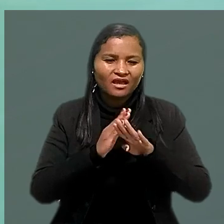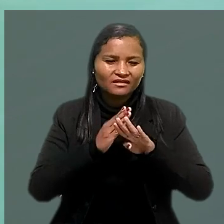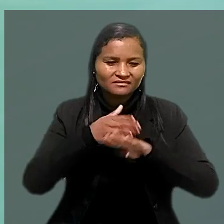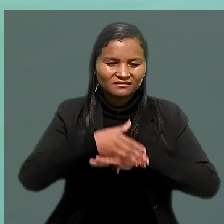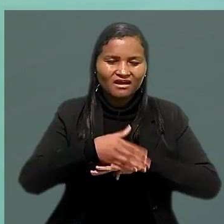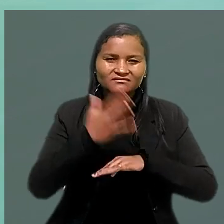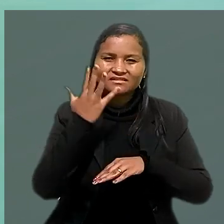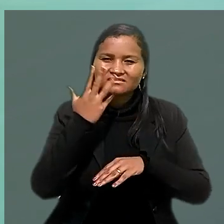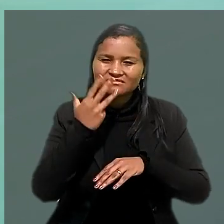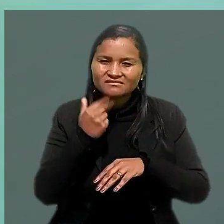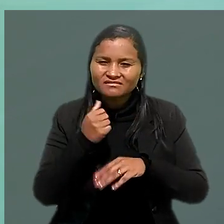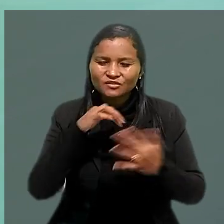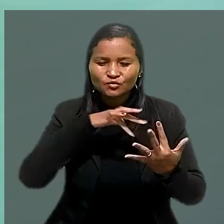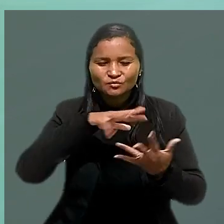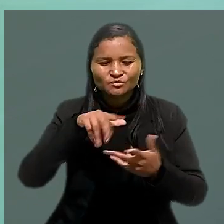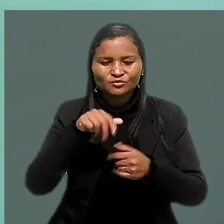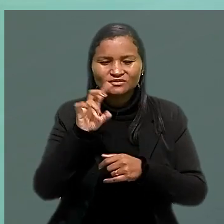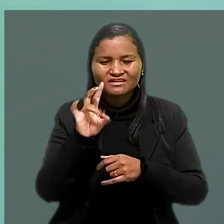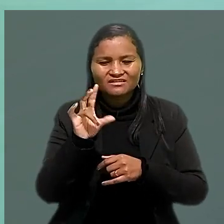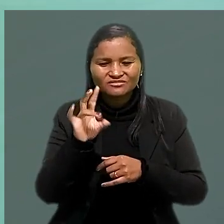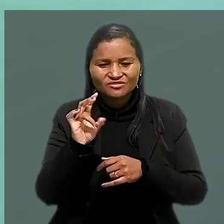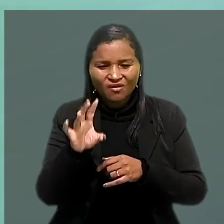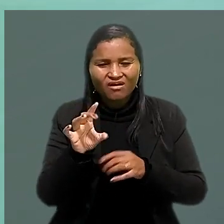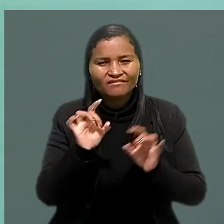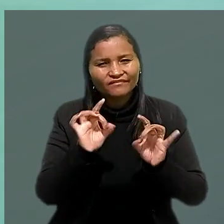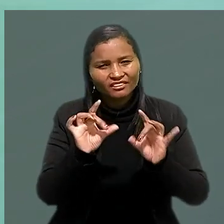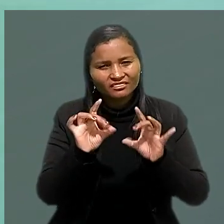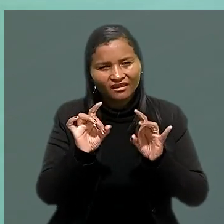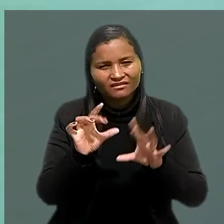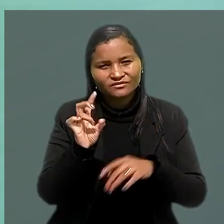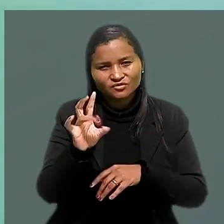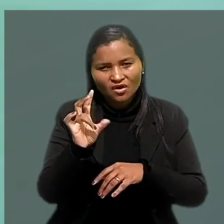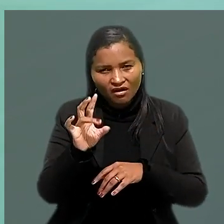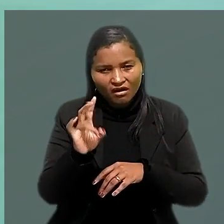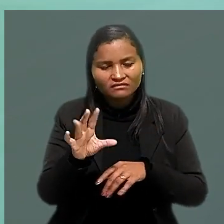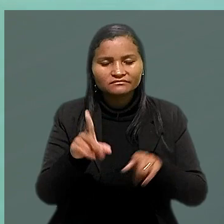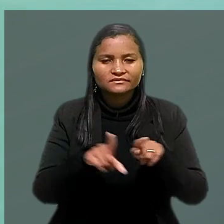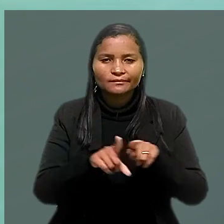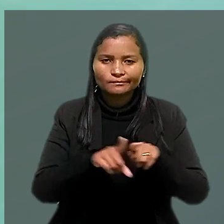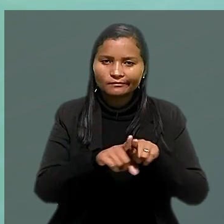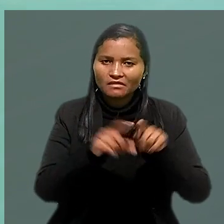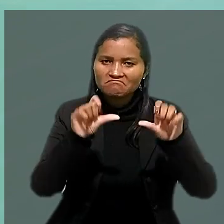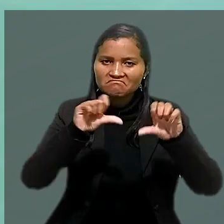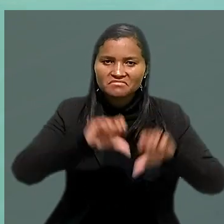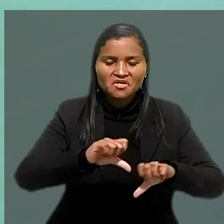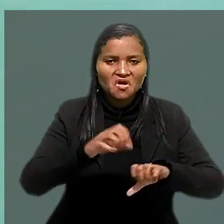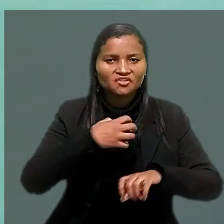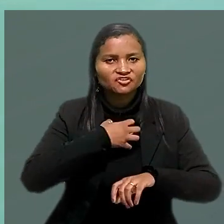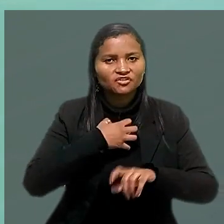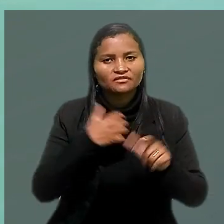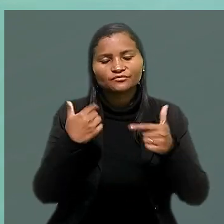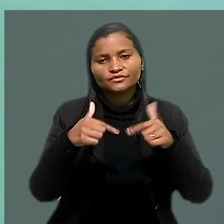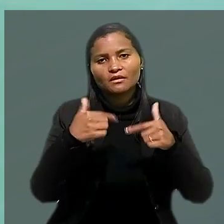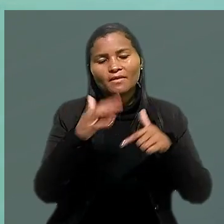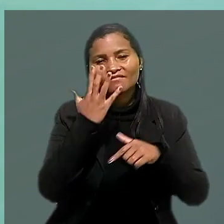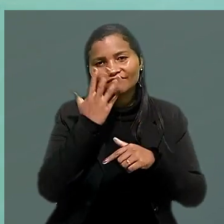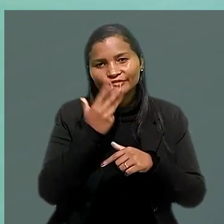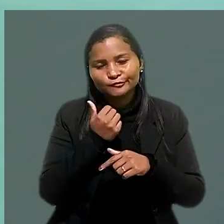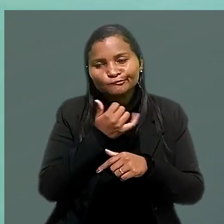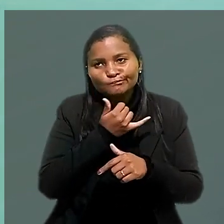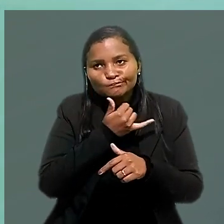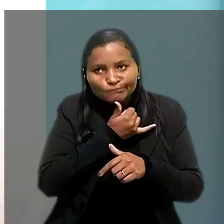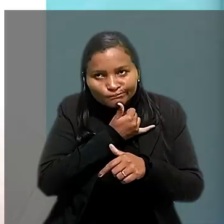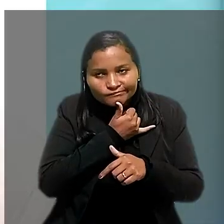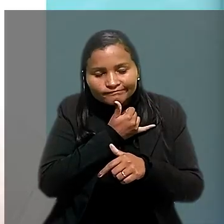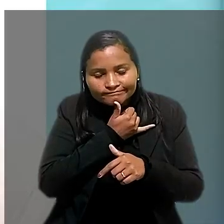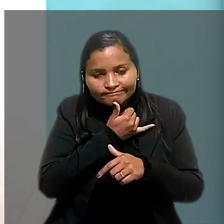de nossas crianças no mundo das drogas, na comercialização de drogas, é também uma das piores formas de trabalho